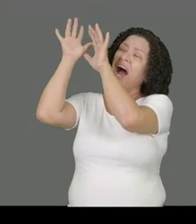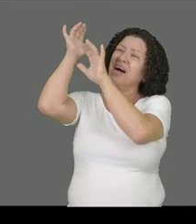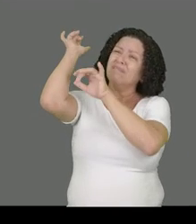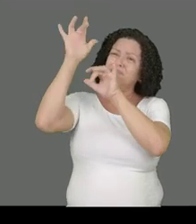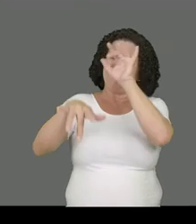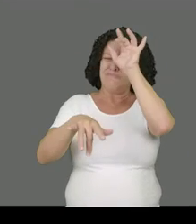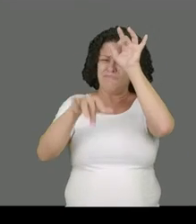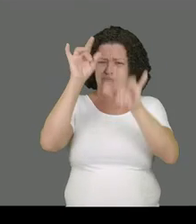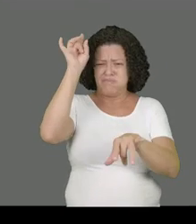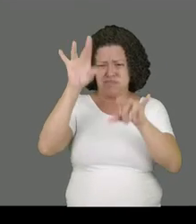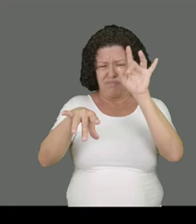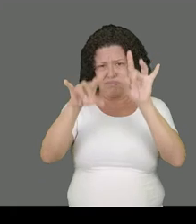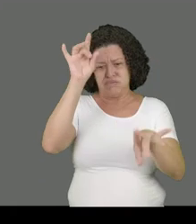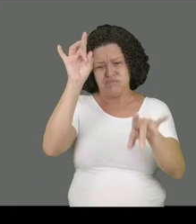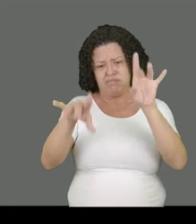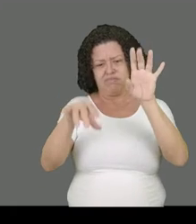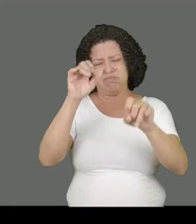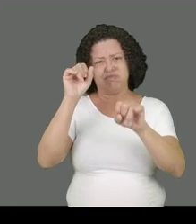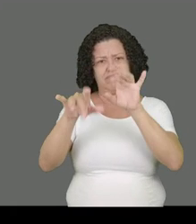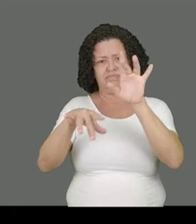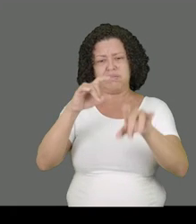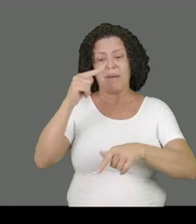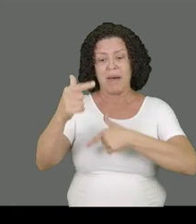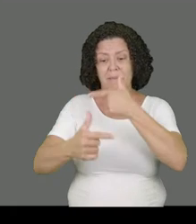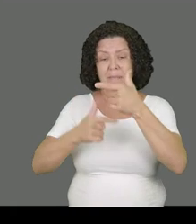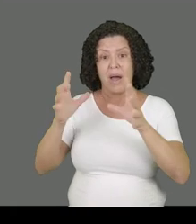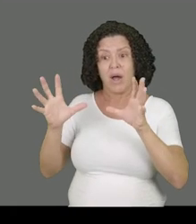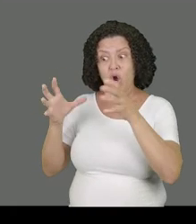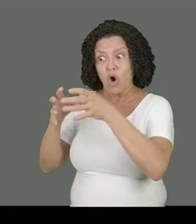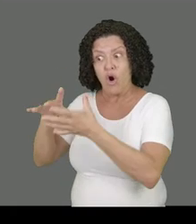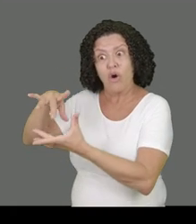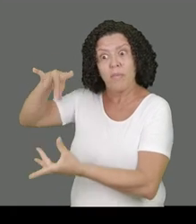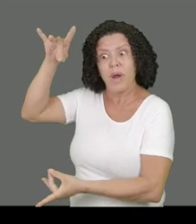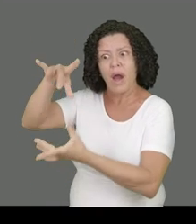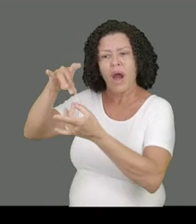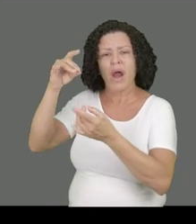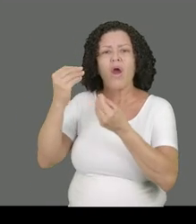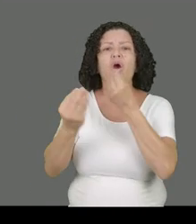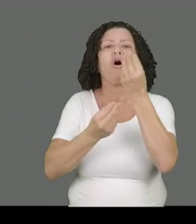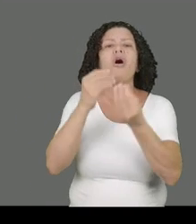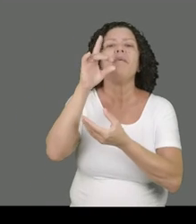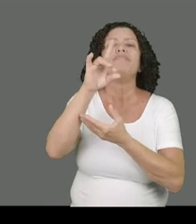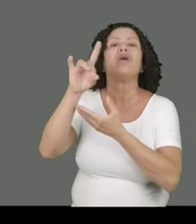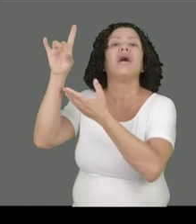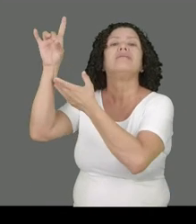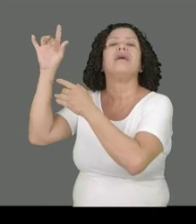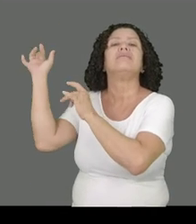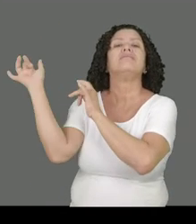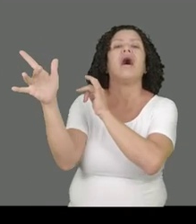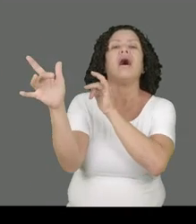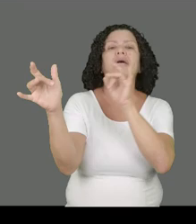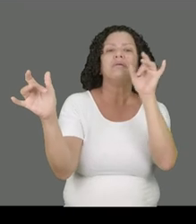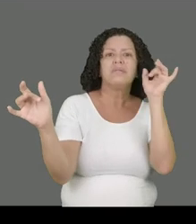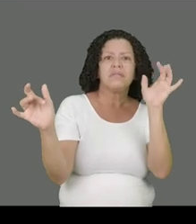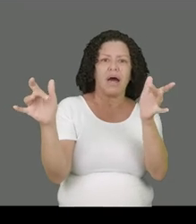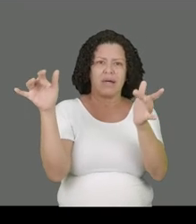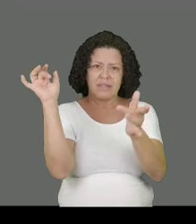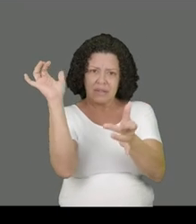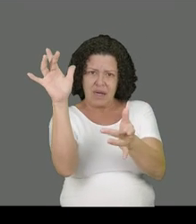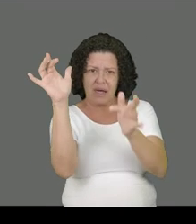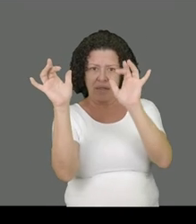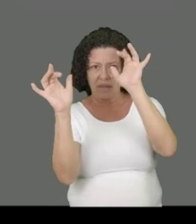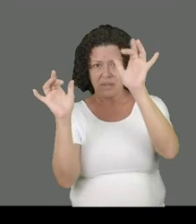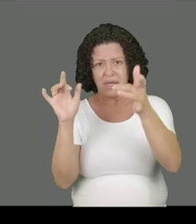em feixes de luzes das falanges trabalhadoras. Como é que Deus está nos